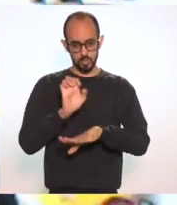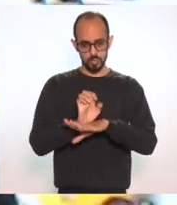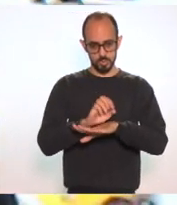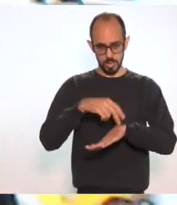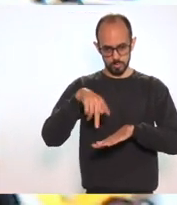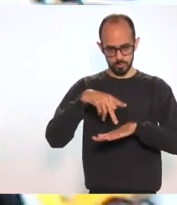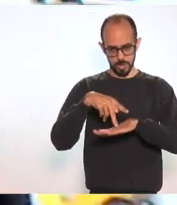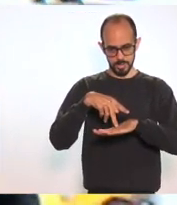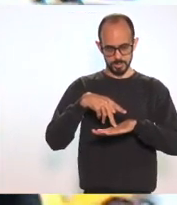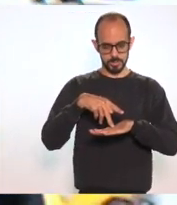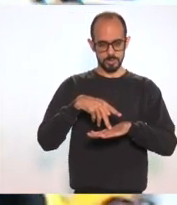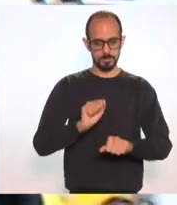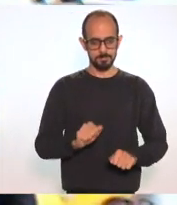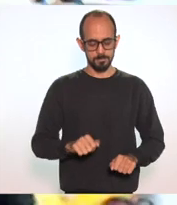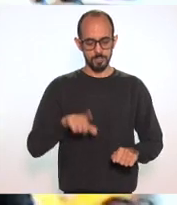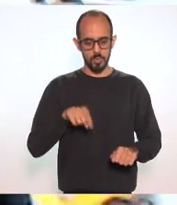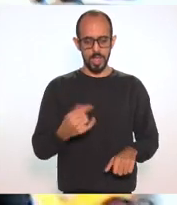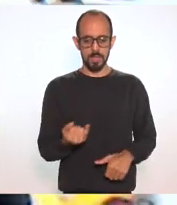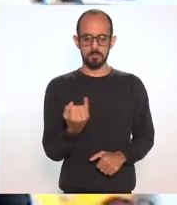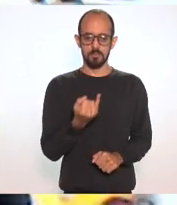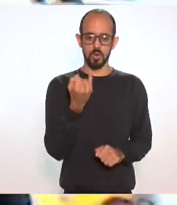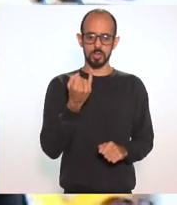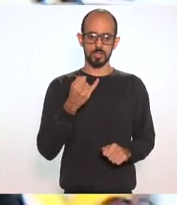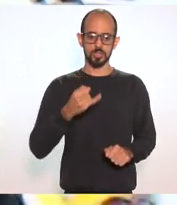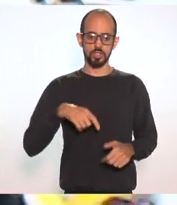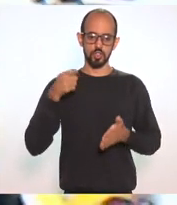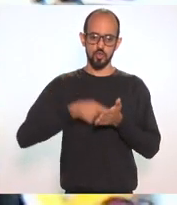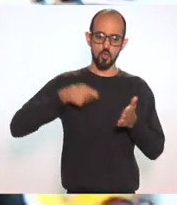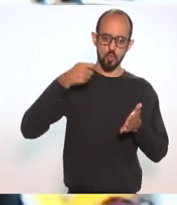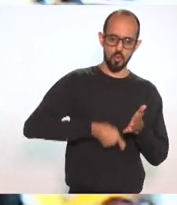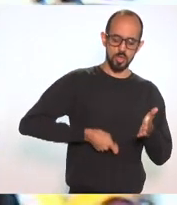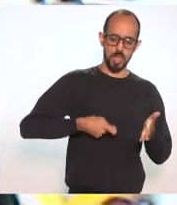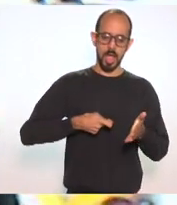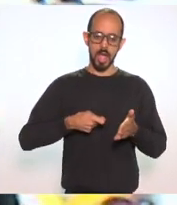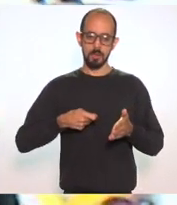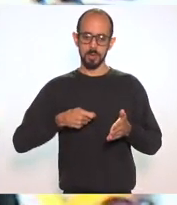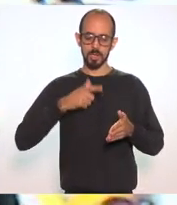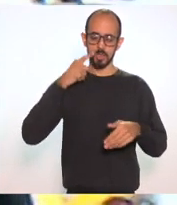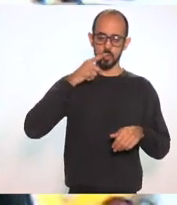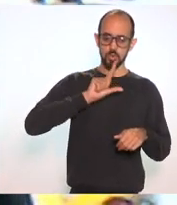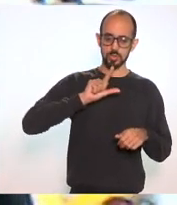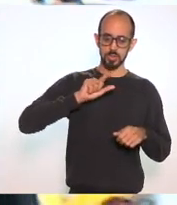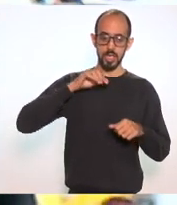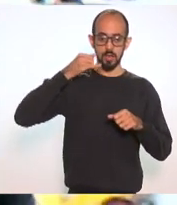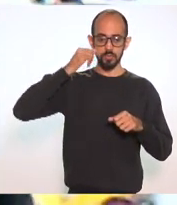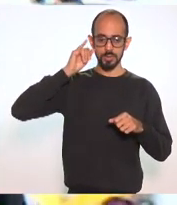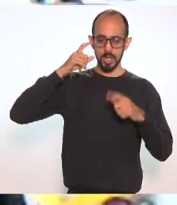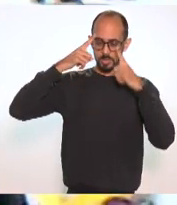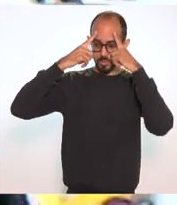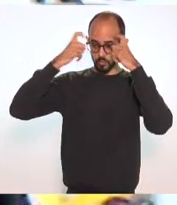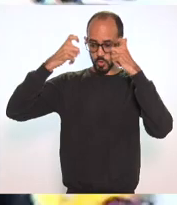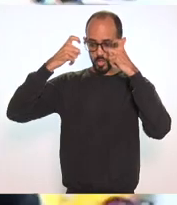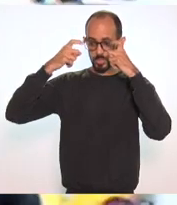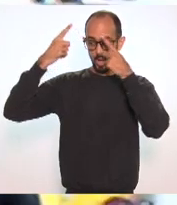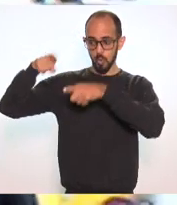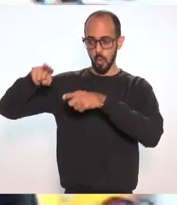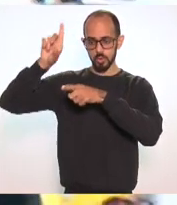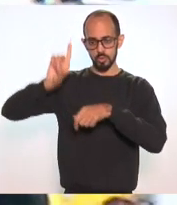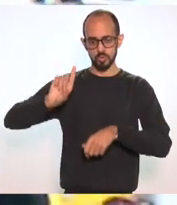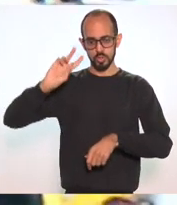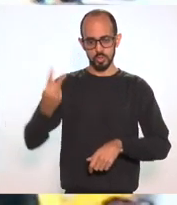civis militares. Então é muito importante a gente lutar para que as violações aos direitos humanos não se repitam. A importância